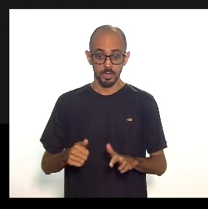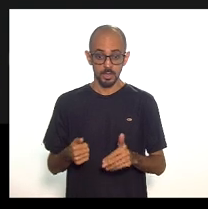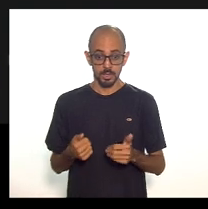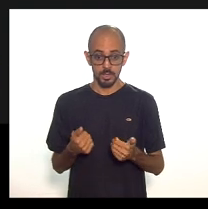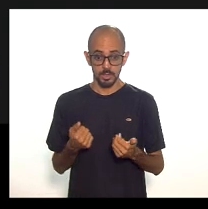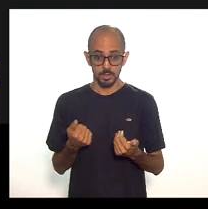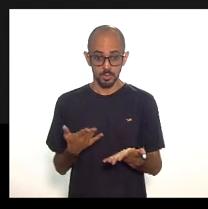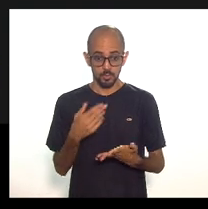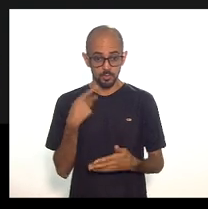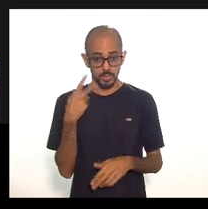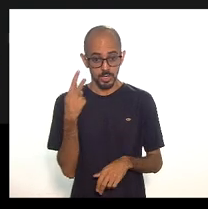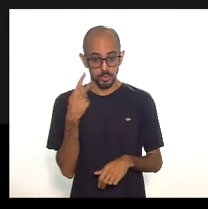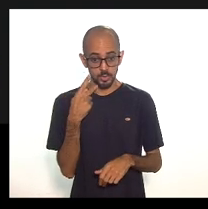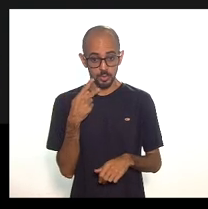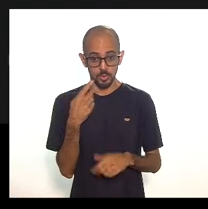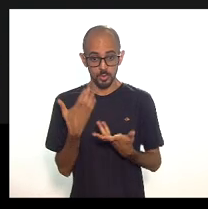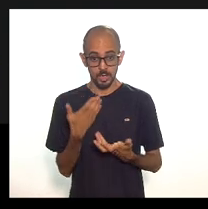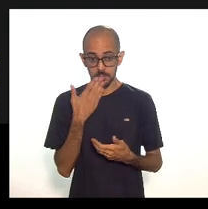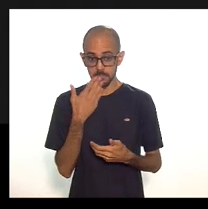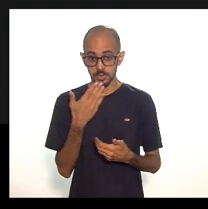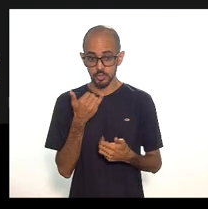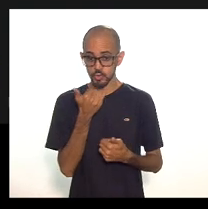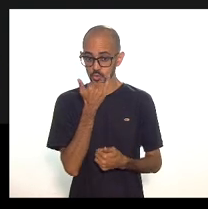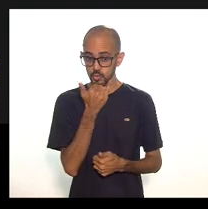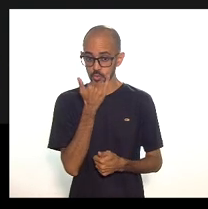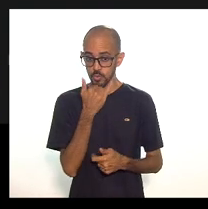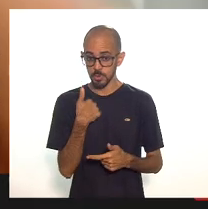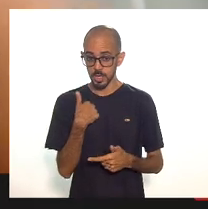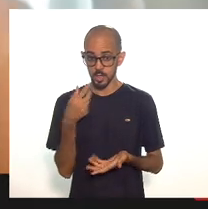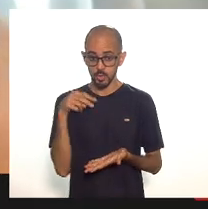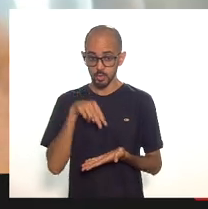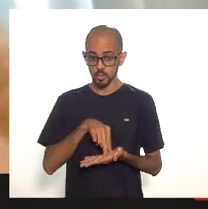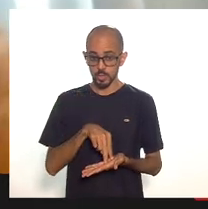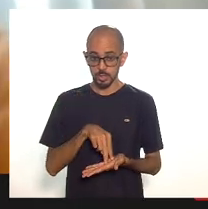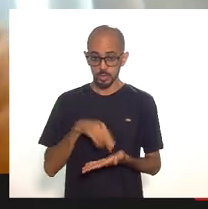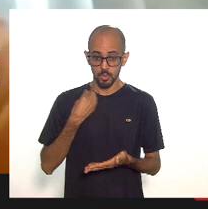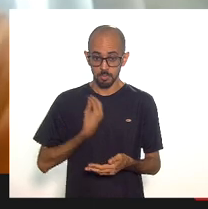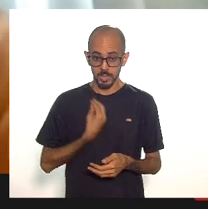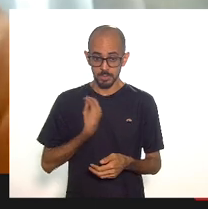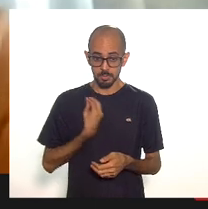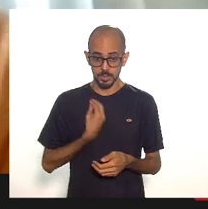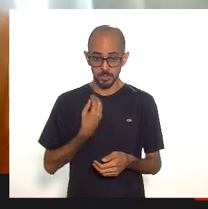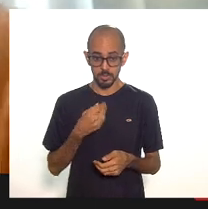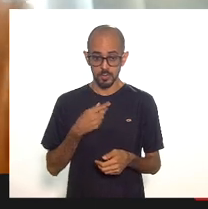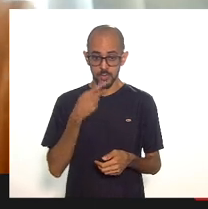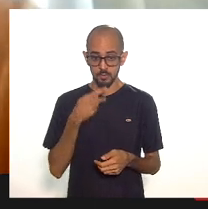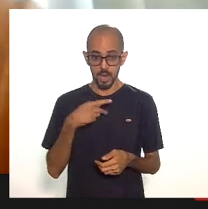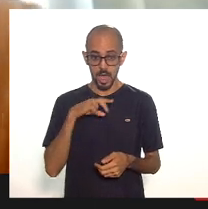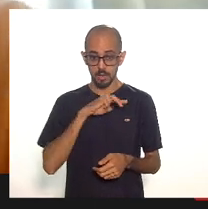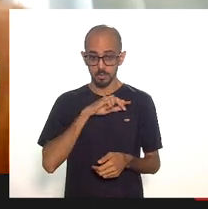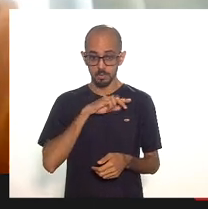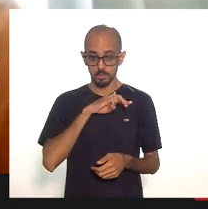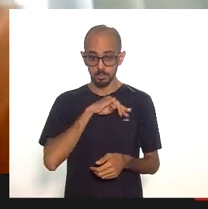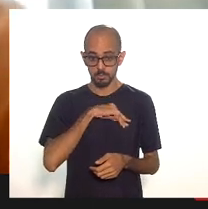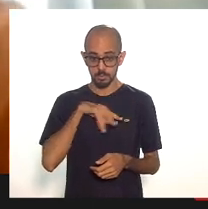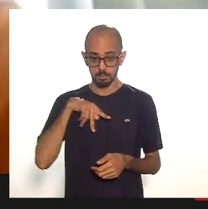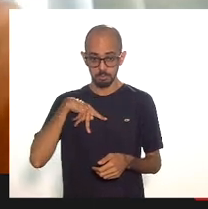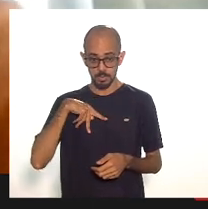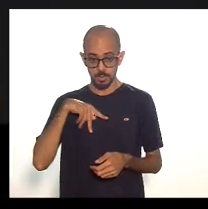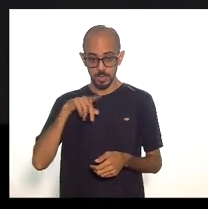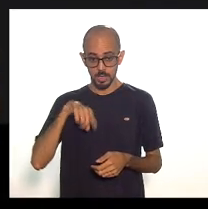Vereador, eu quero pedir desculpas, mas eu estou aqui apenas como participante e quem vai falar pelo MP, eu acho que é a nossa colega Débora